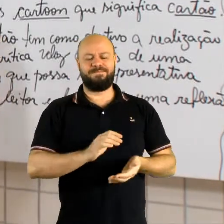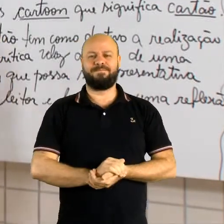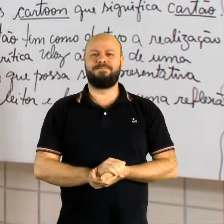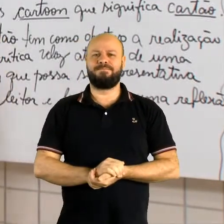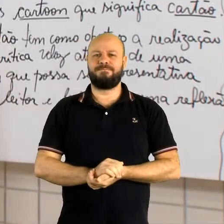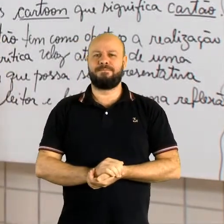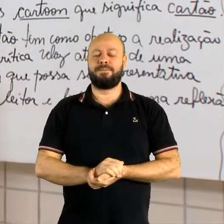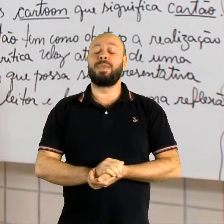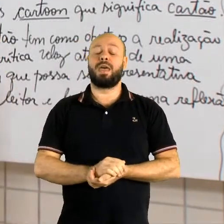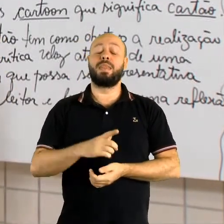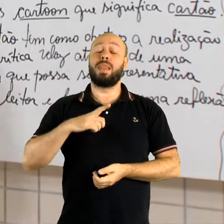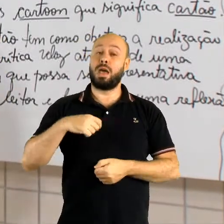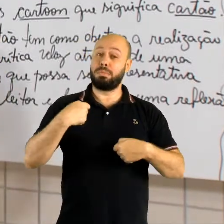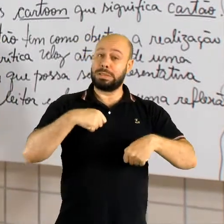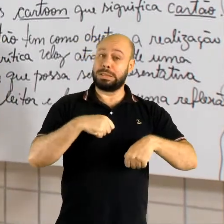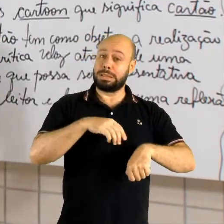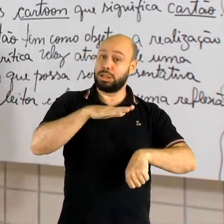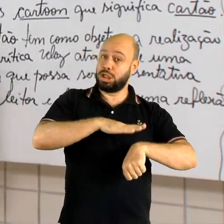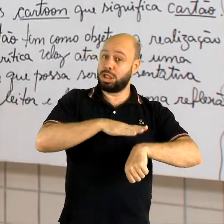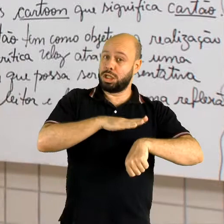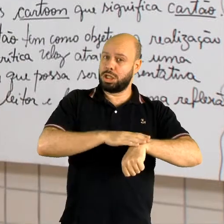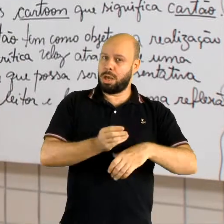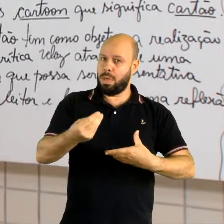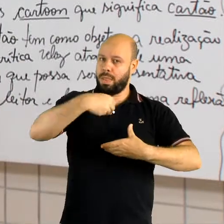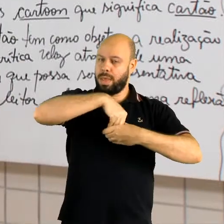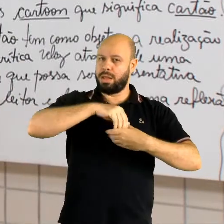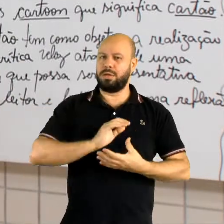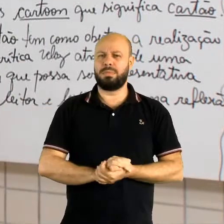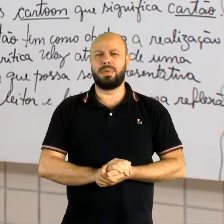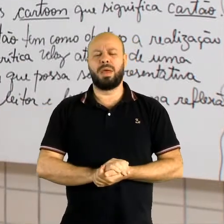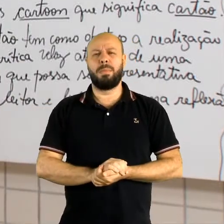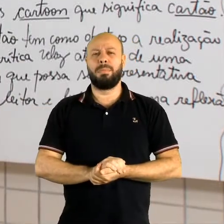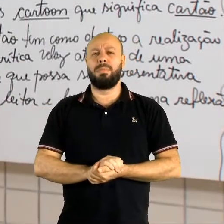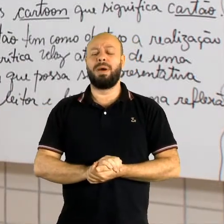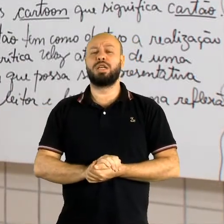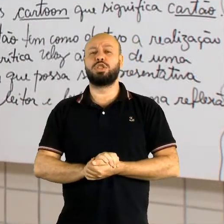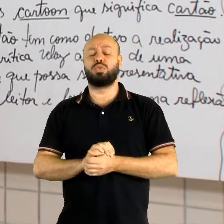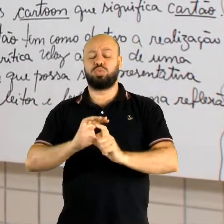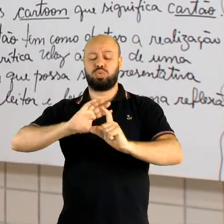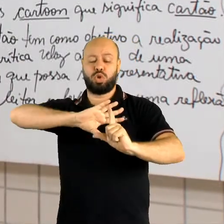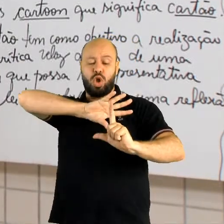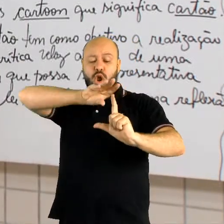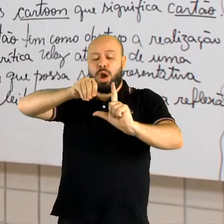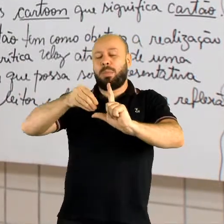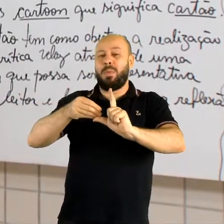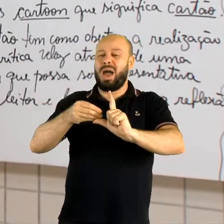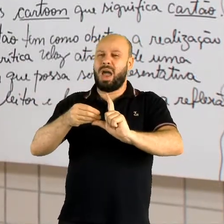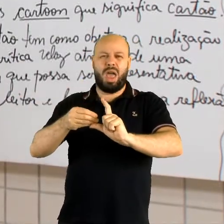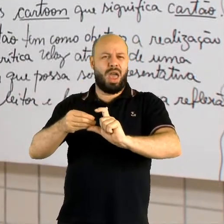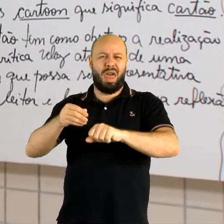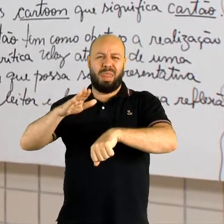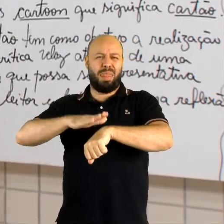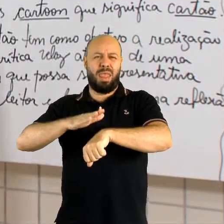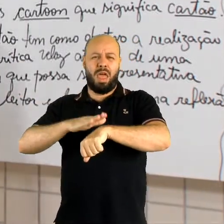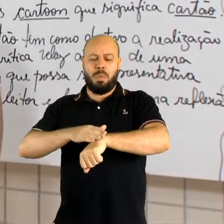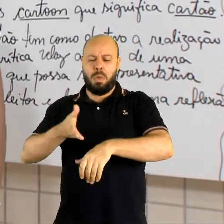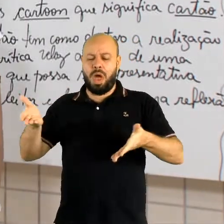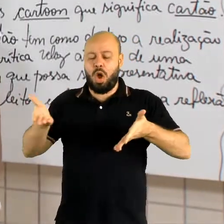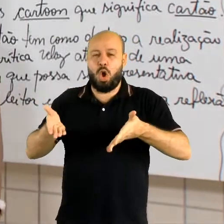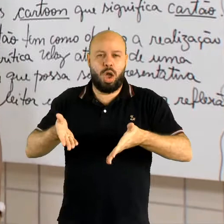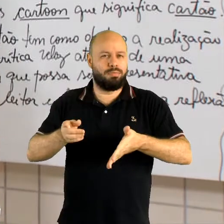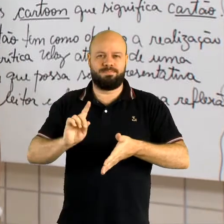ser temporal, Já o cartoon, ele é atemporal e o objetivo dele é trabalhar o